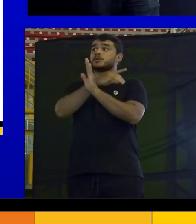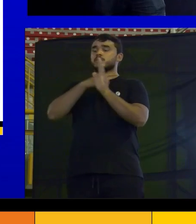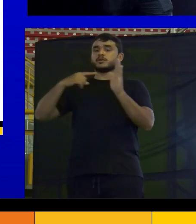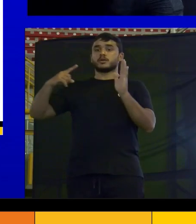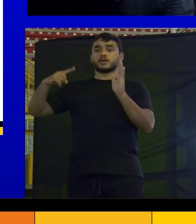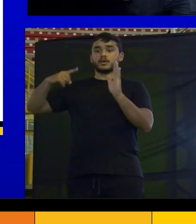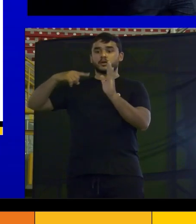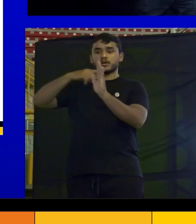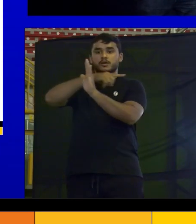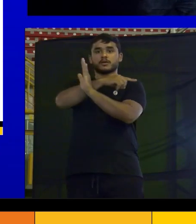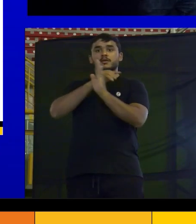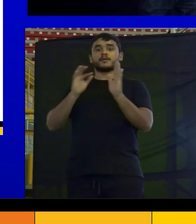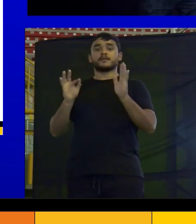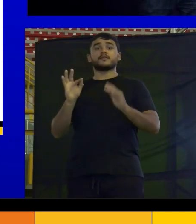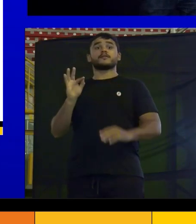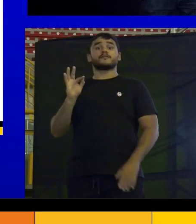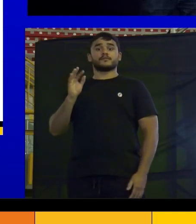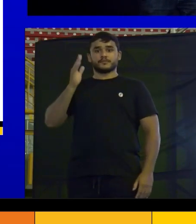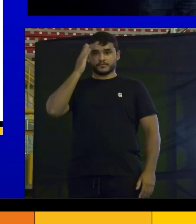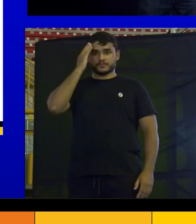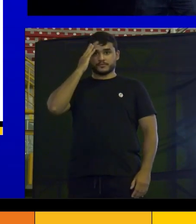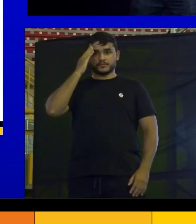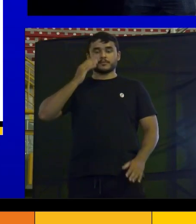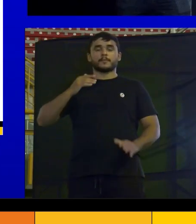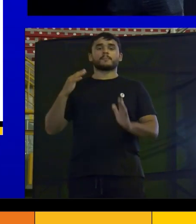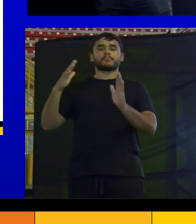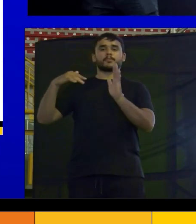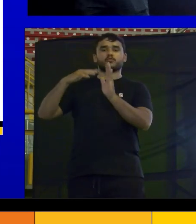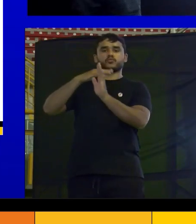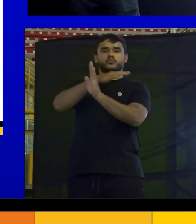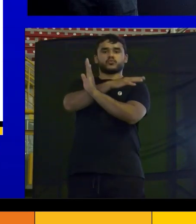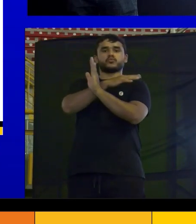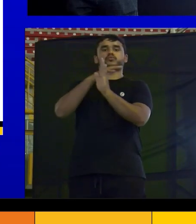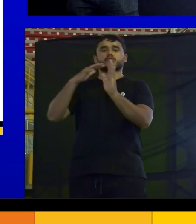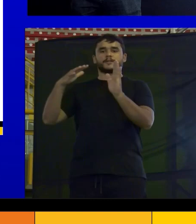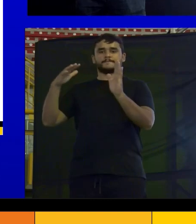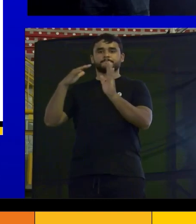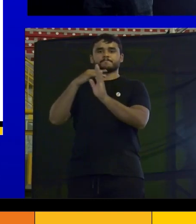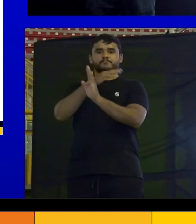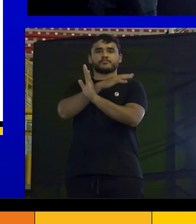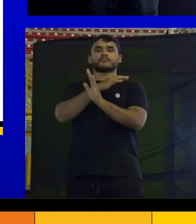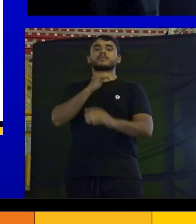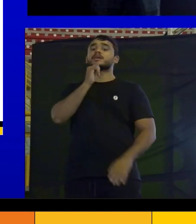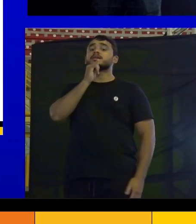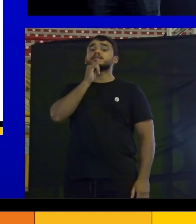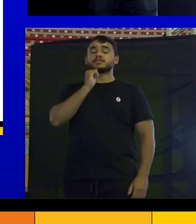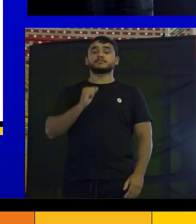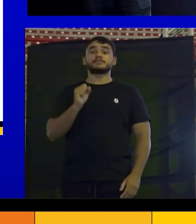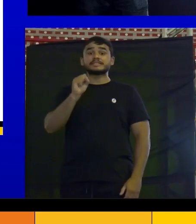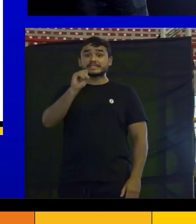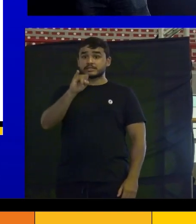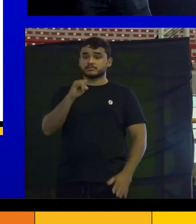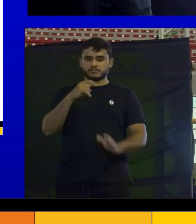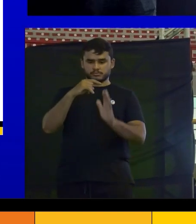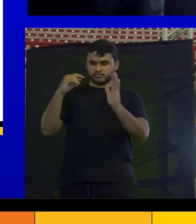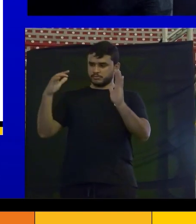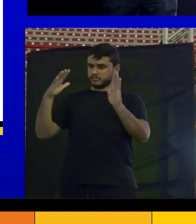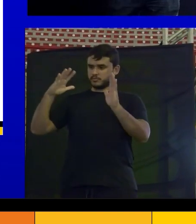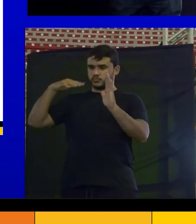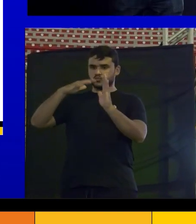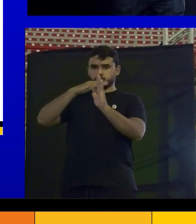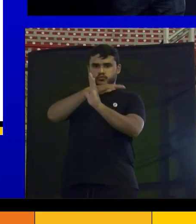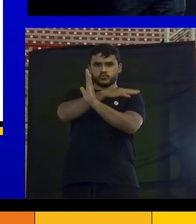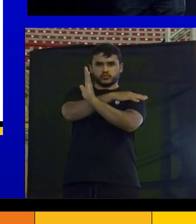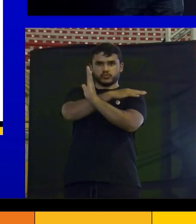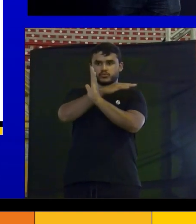constante na refração é a frequência. Professor, então quer dizer que quando uma onda passa de um meio para o